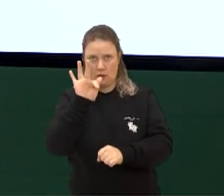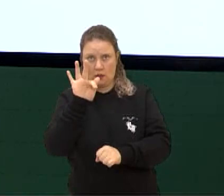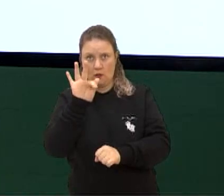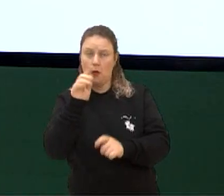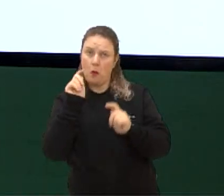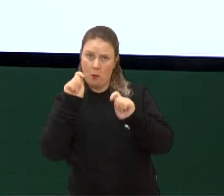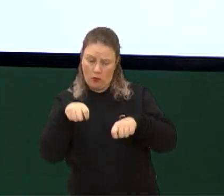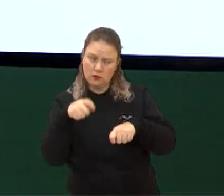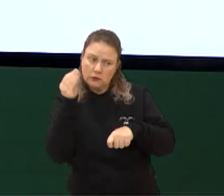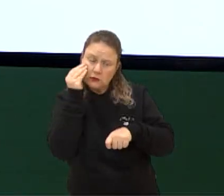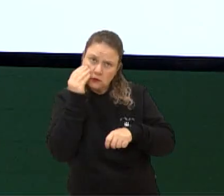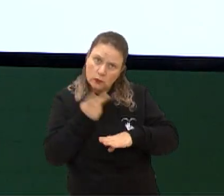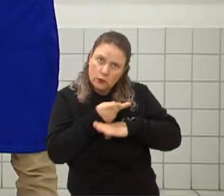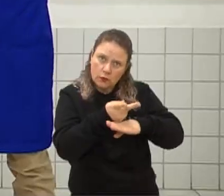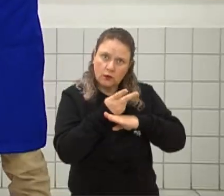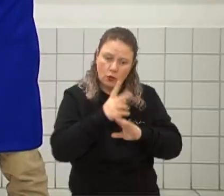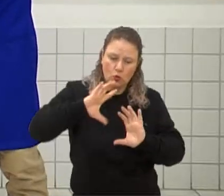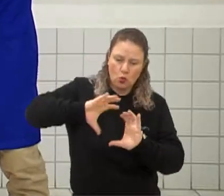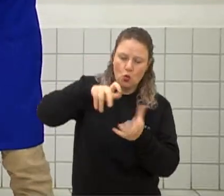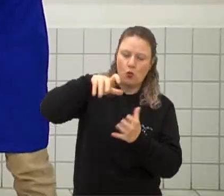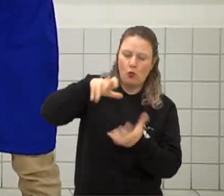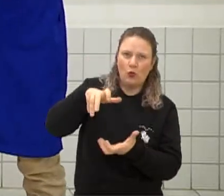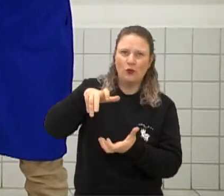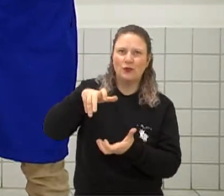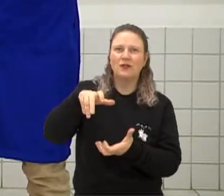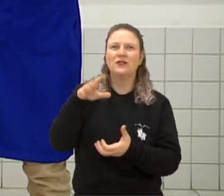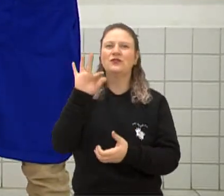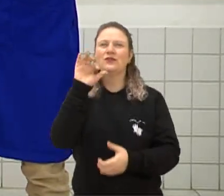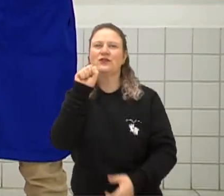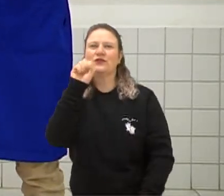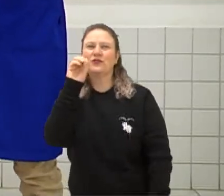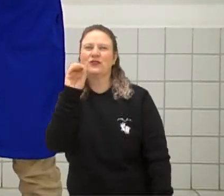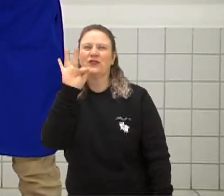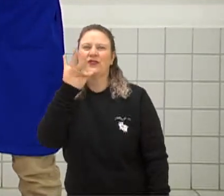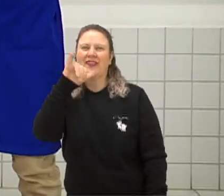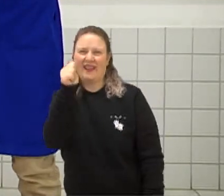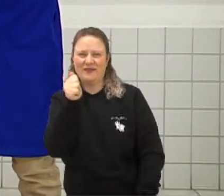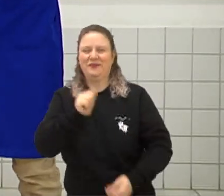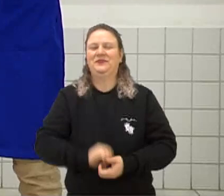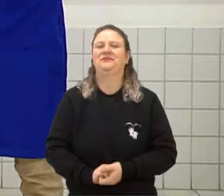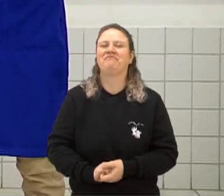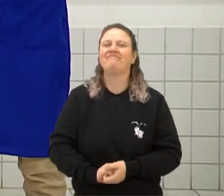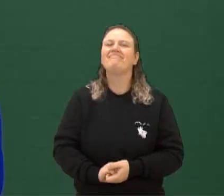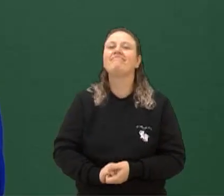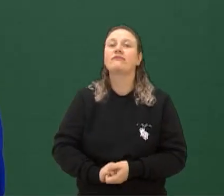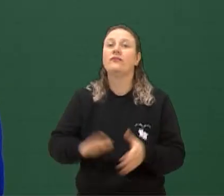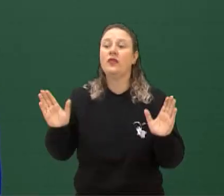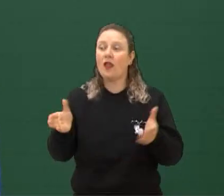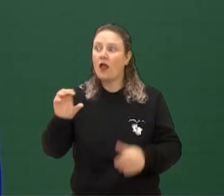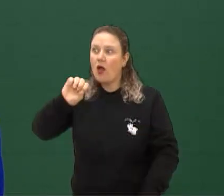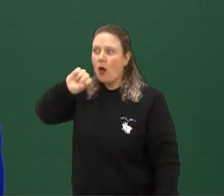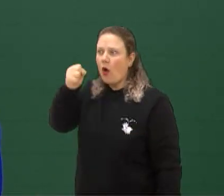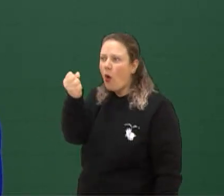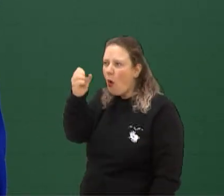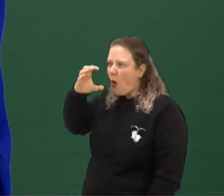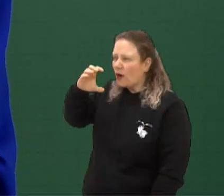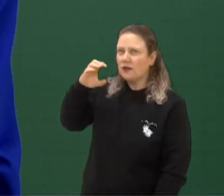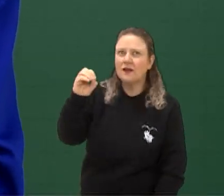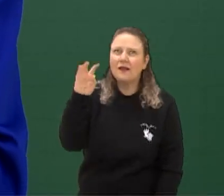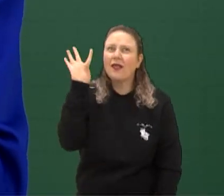eu recomendo esse livro, O Mundo de Sofia, tá? A gente já tem o resultado aí, professor? Já aqui, ó, olha só que legal, 80, eu